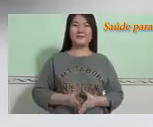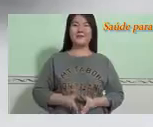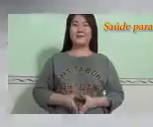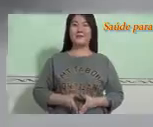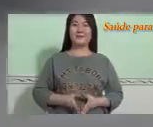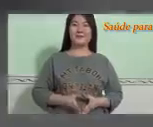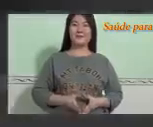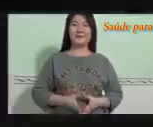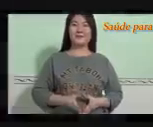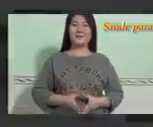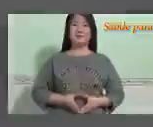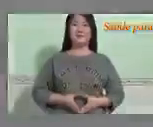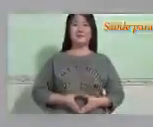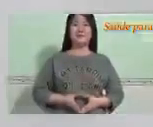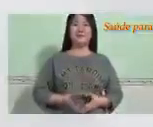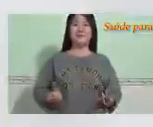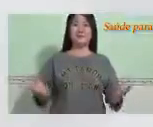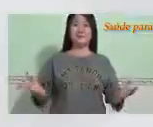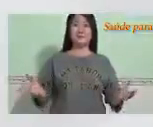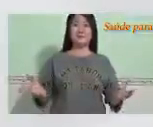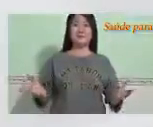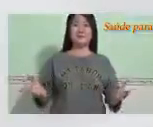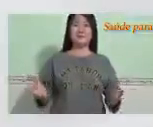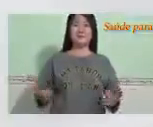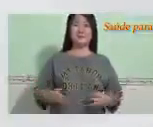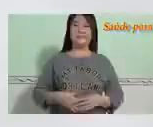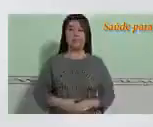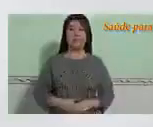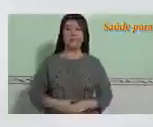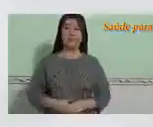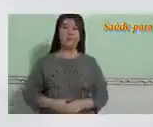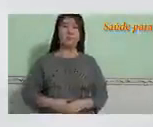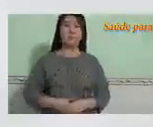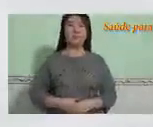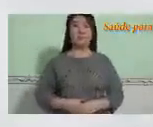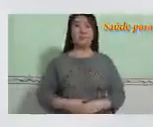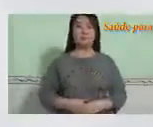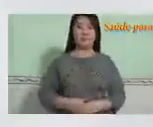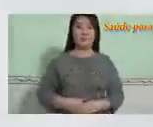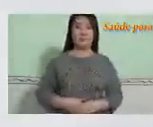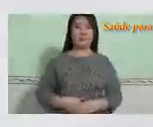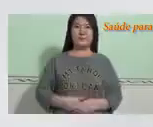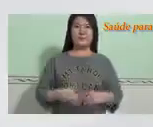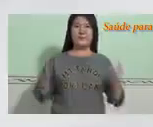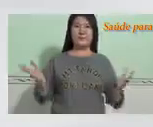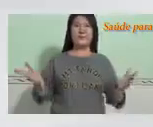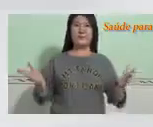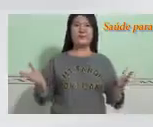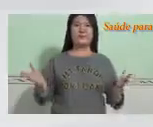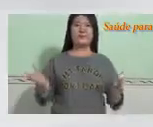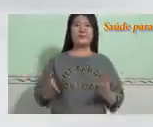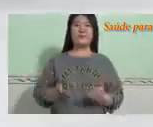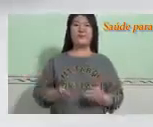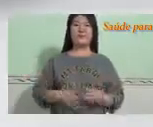8 a 9 horas, repousante para estar bem mal e no dia seguinte, por isso, quem precisa acordar